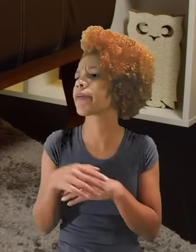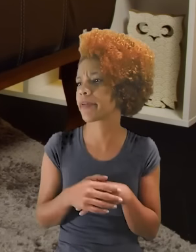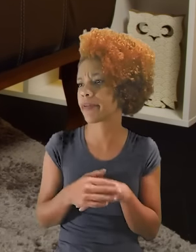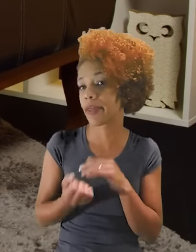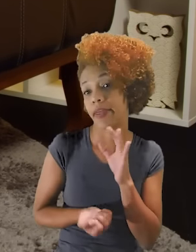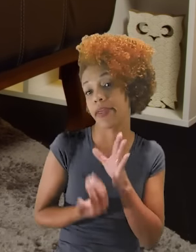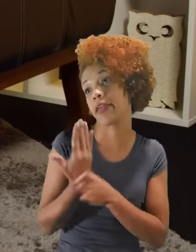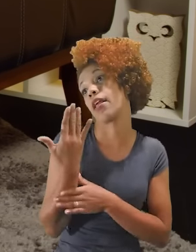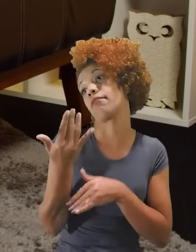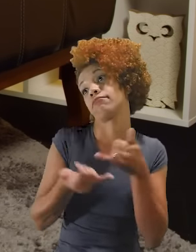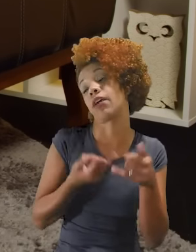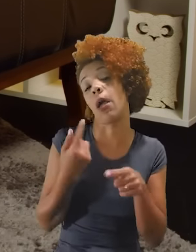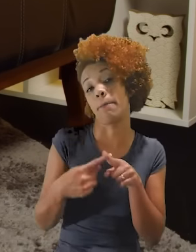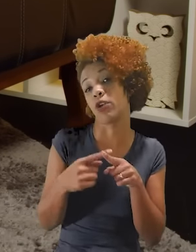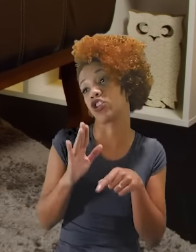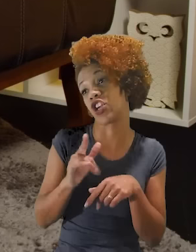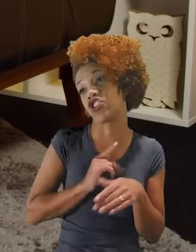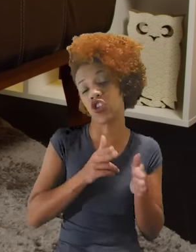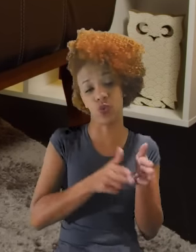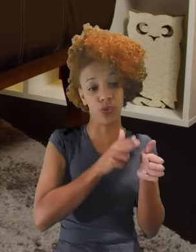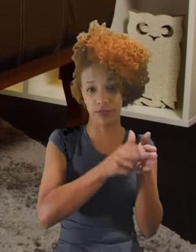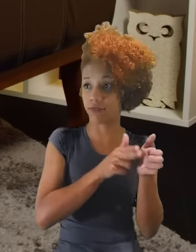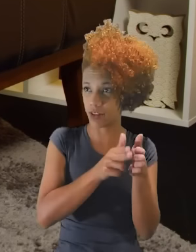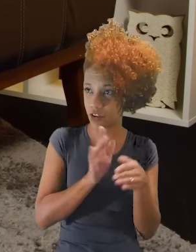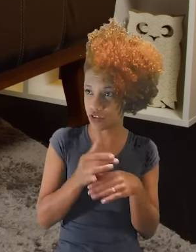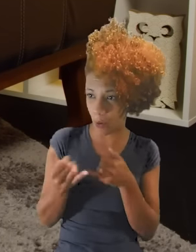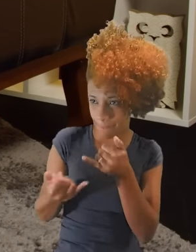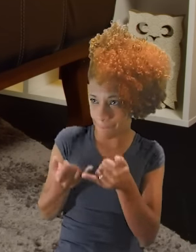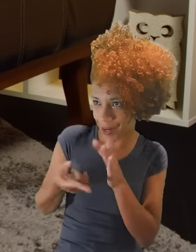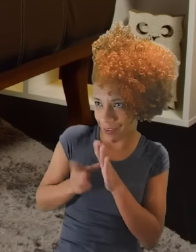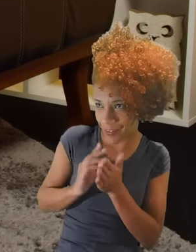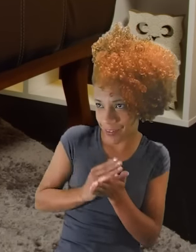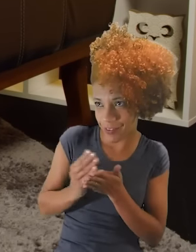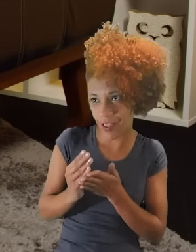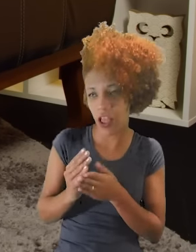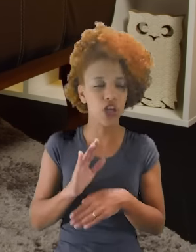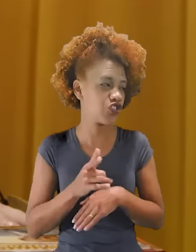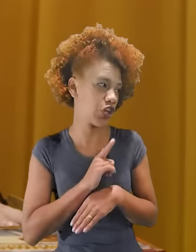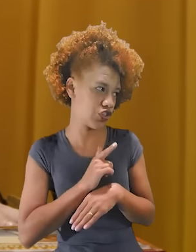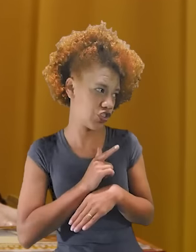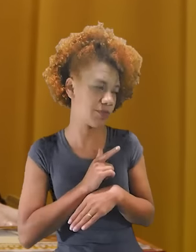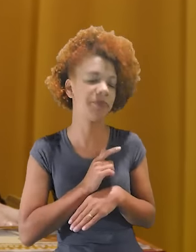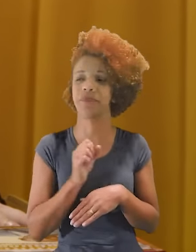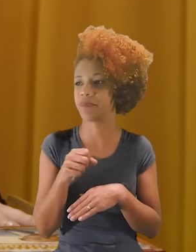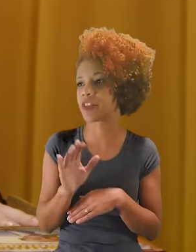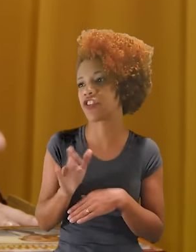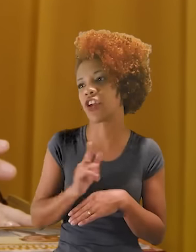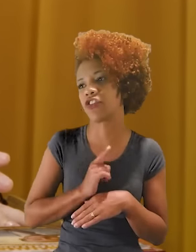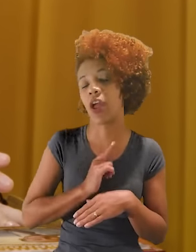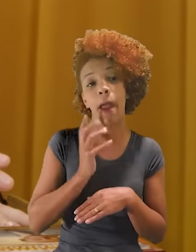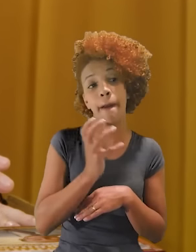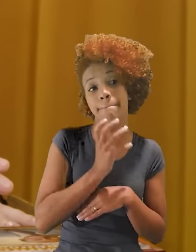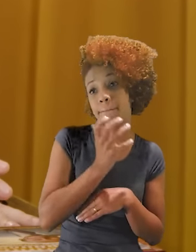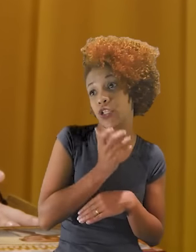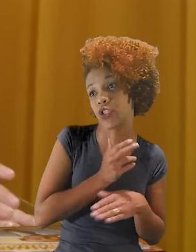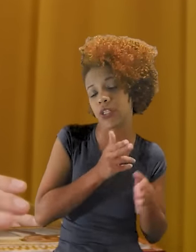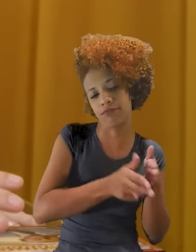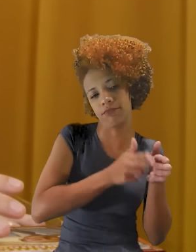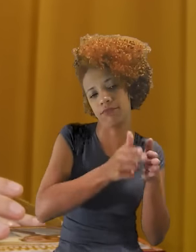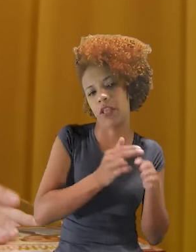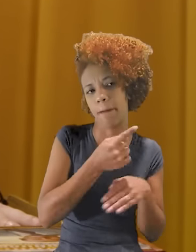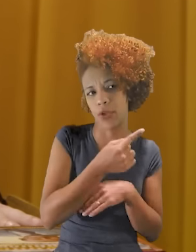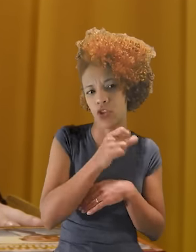Entendeu? Tipo, ele criava um parque, porque ele já tinha um trem, que eu brinquei aqui da Isaac, ele já tinha um trem dentro de casa, que ele era apaixonado por trem.